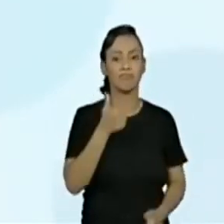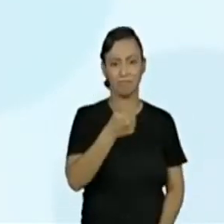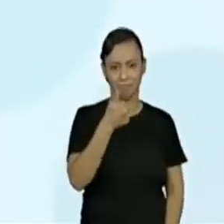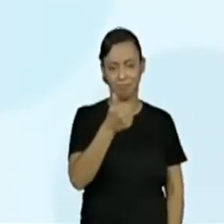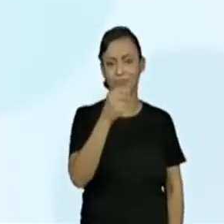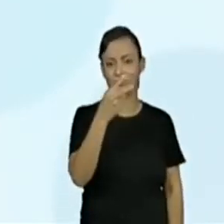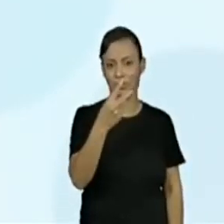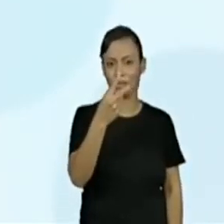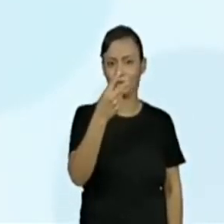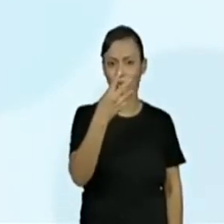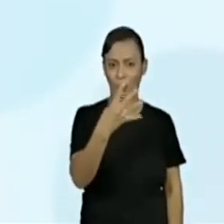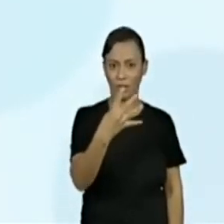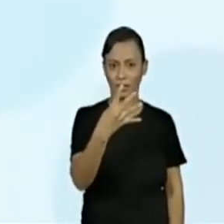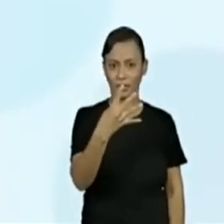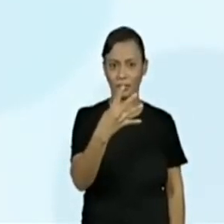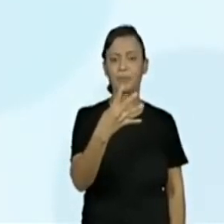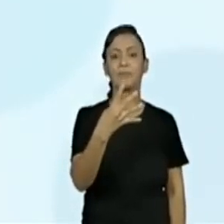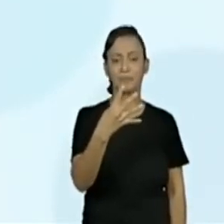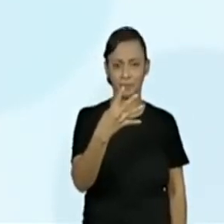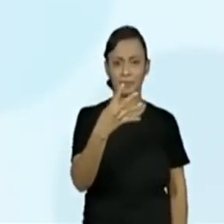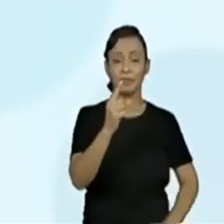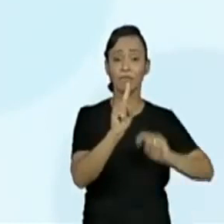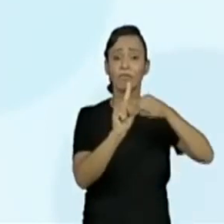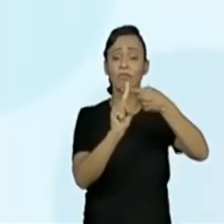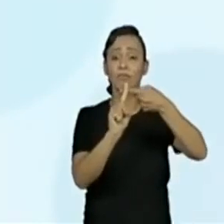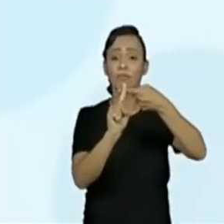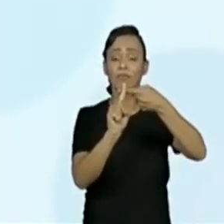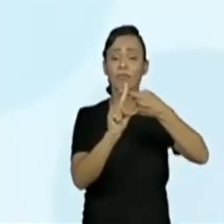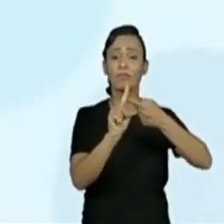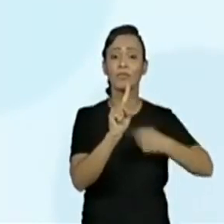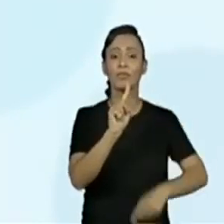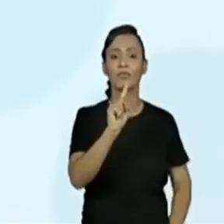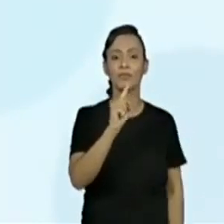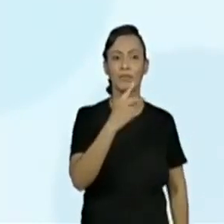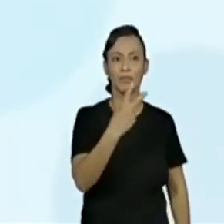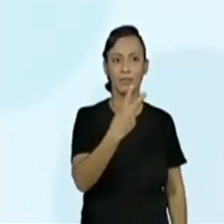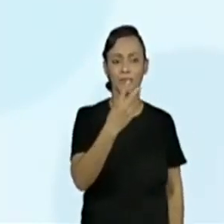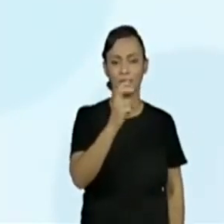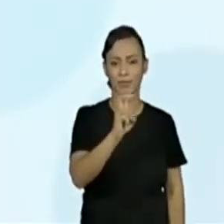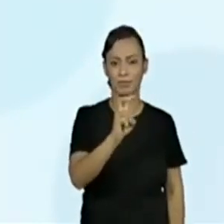24, 25. E o próximo? 26.